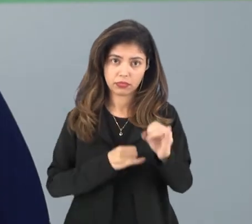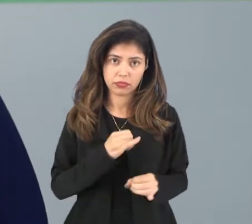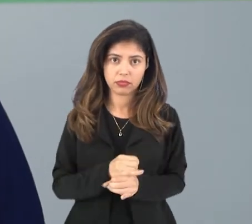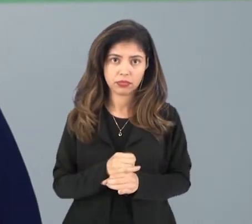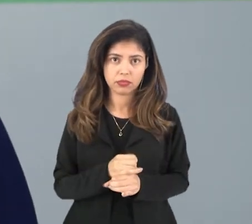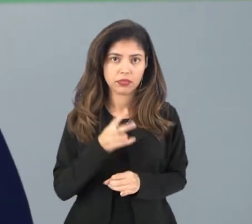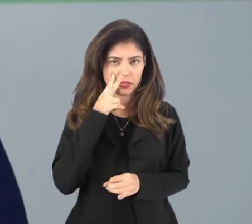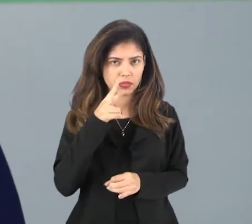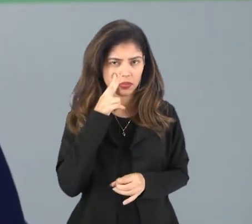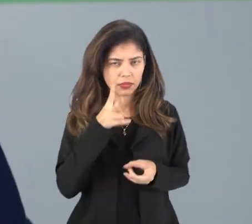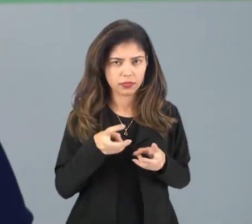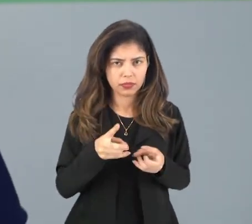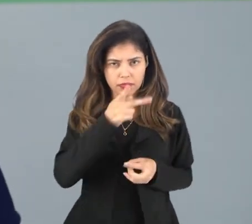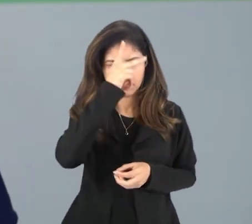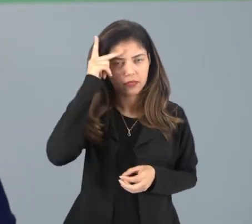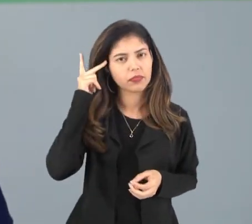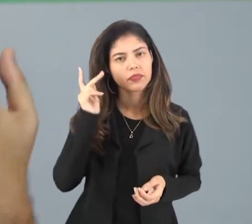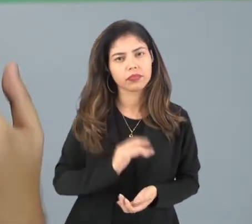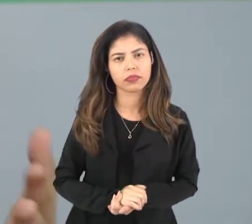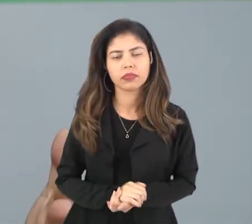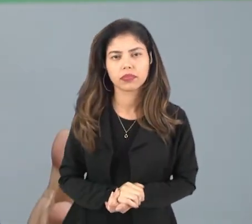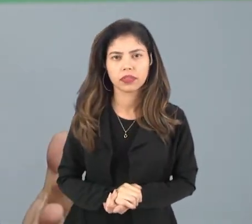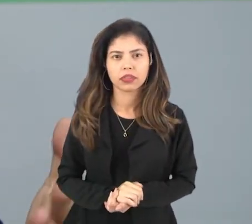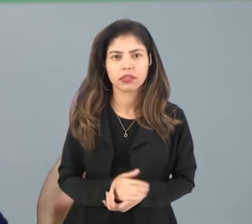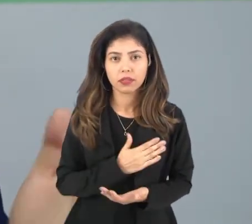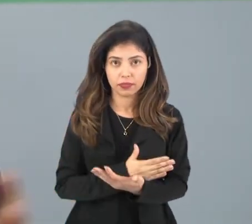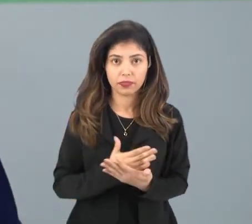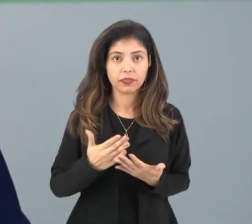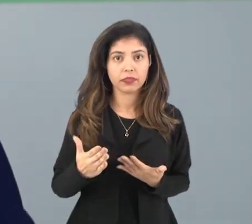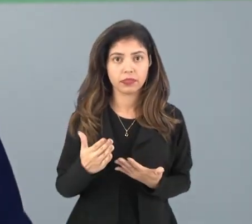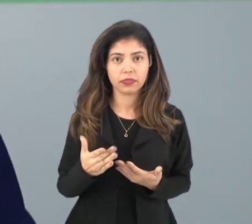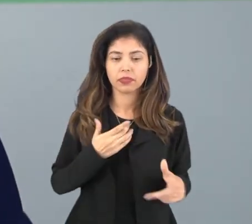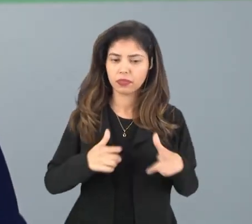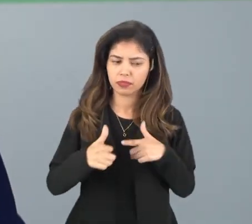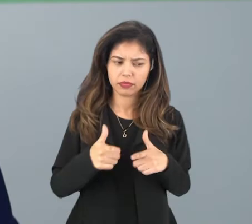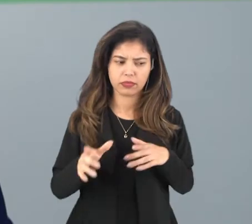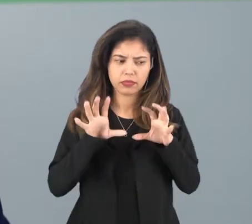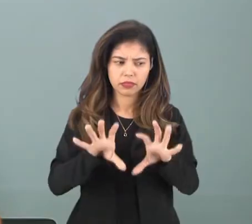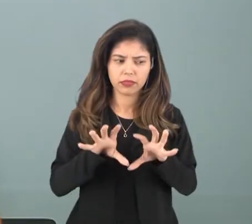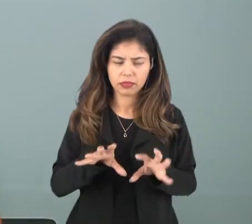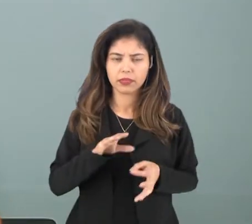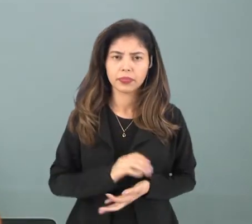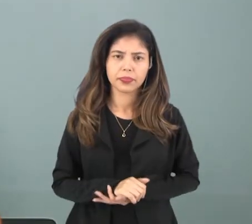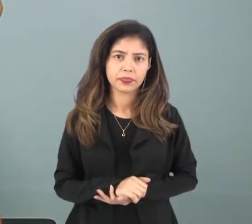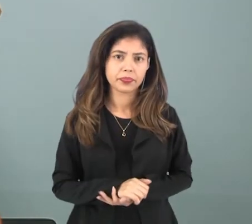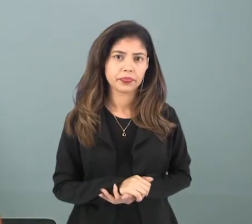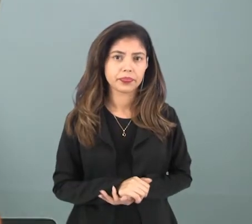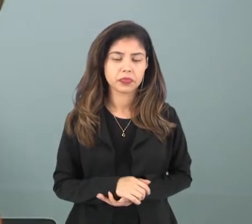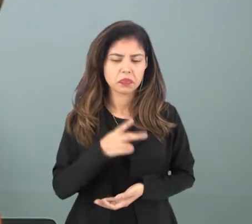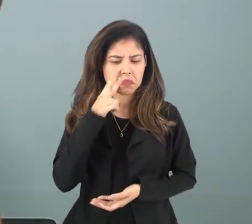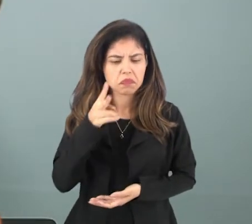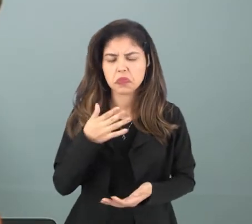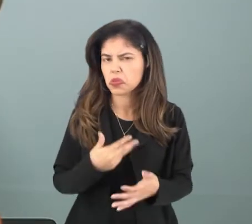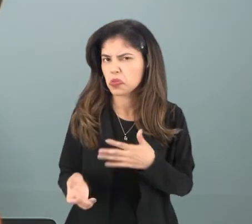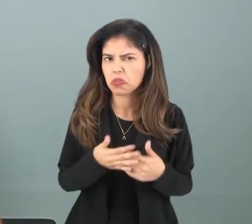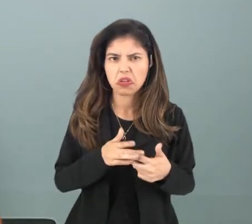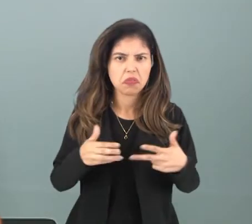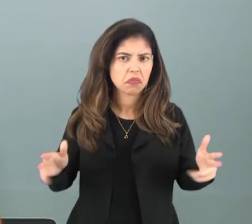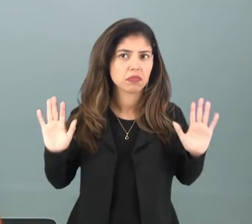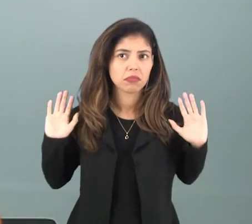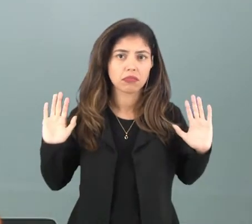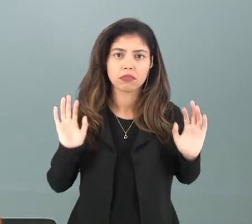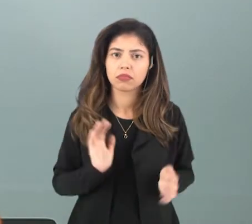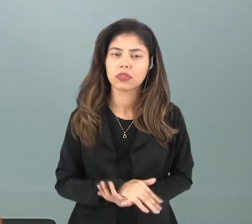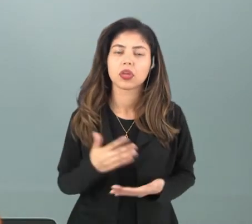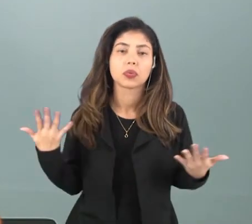observa relatos de pessoas, né, que começaram trabalhando dessa forma, encaravam qualquer coisa. E